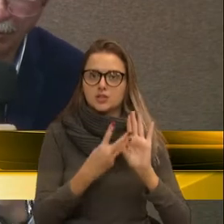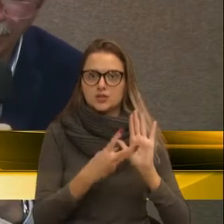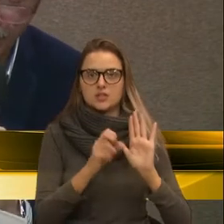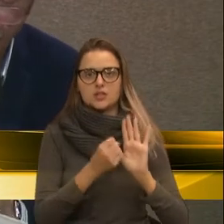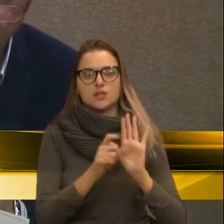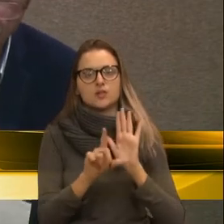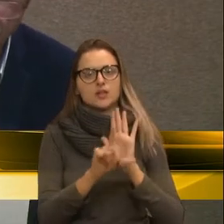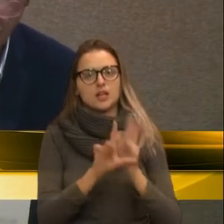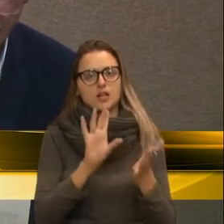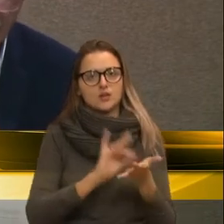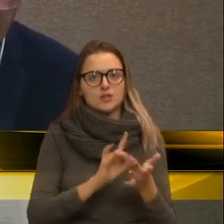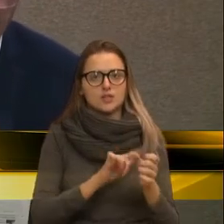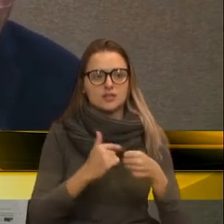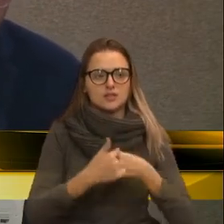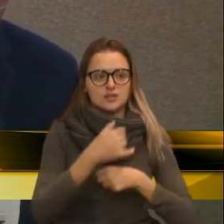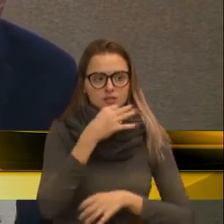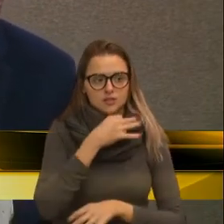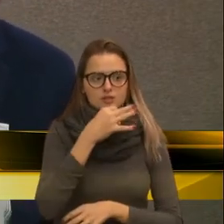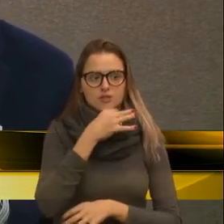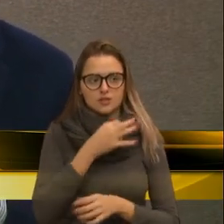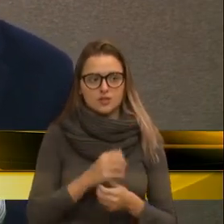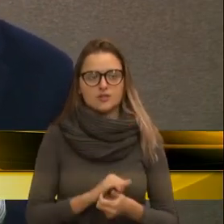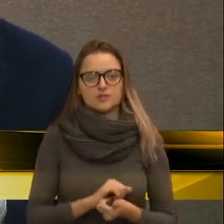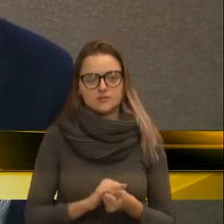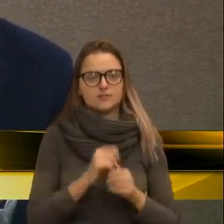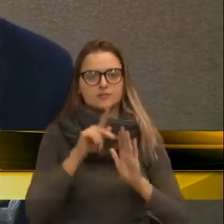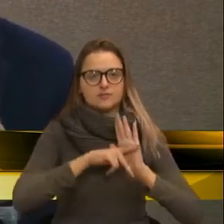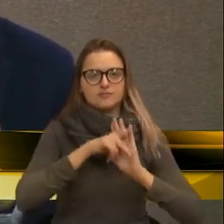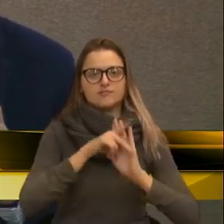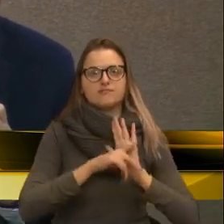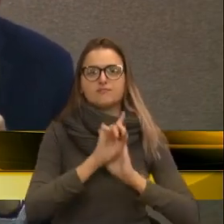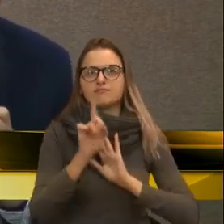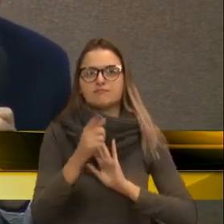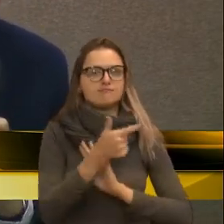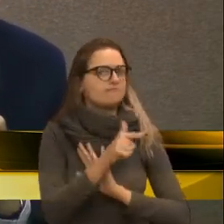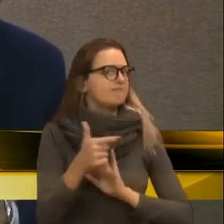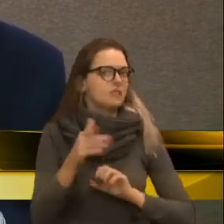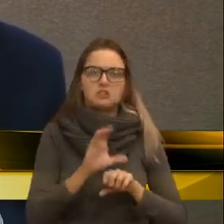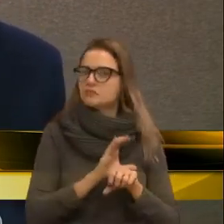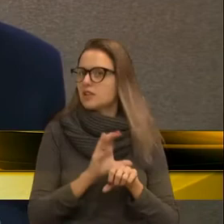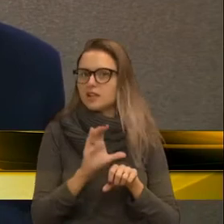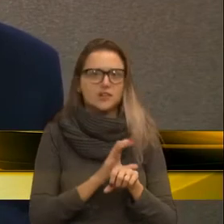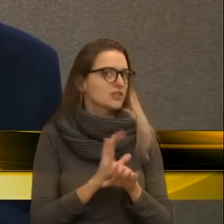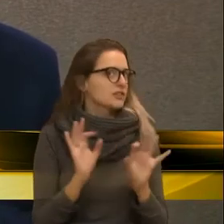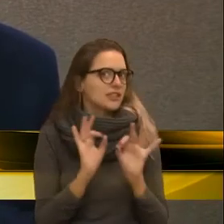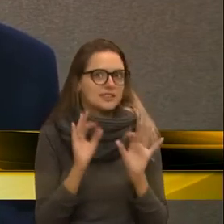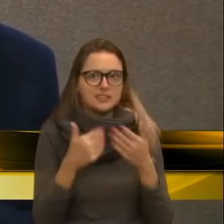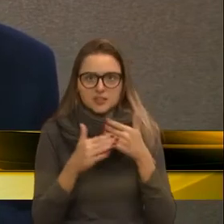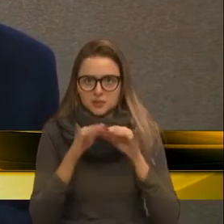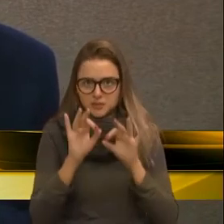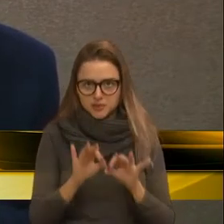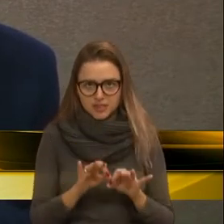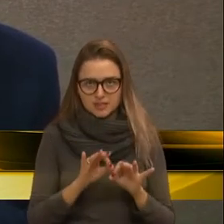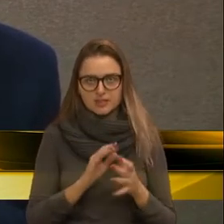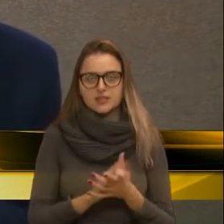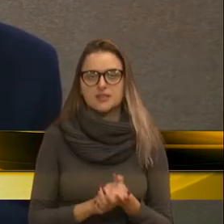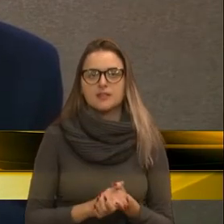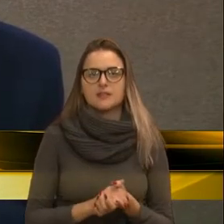da Lei Orgânica Municipal. Ainda, o projeto não apresenta inconstitucionalidade